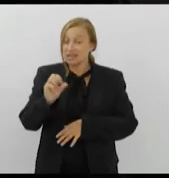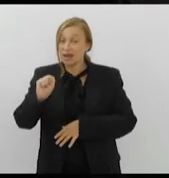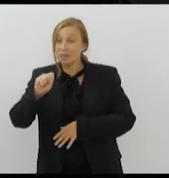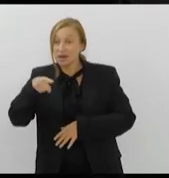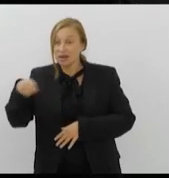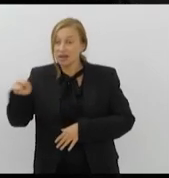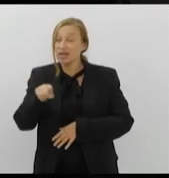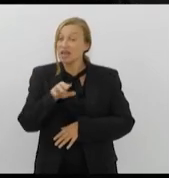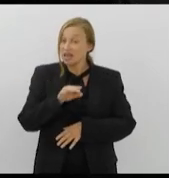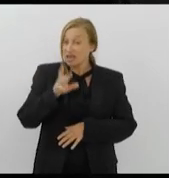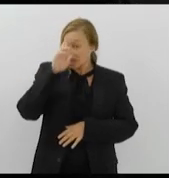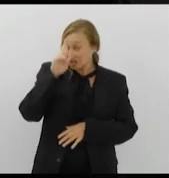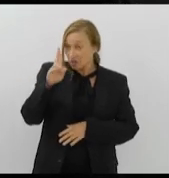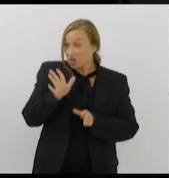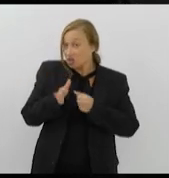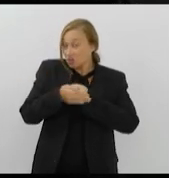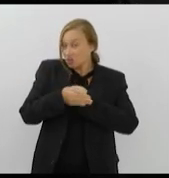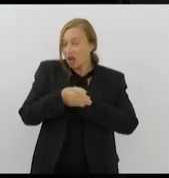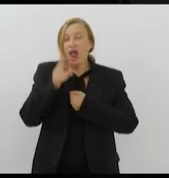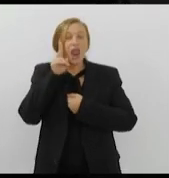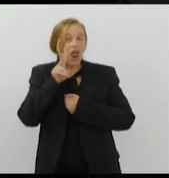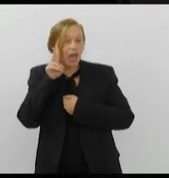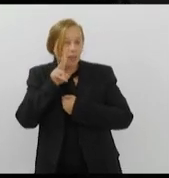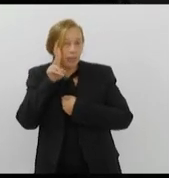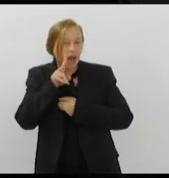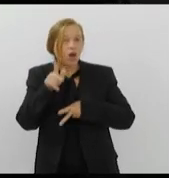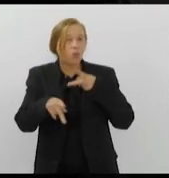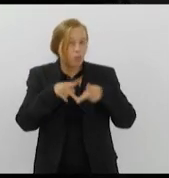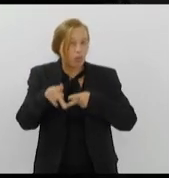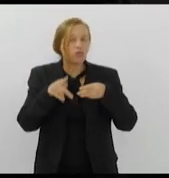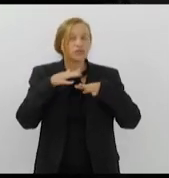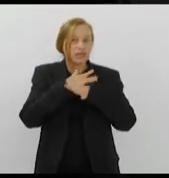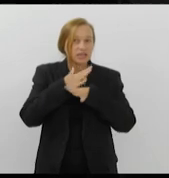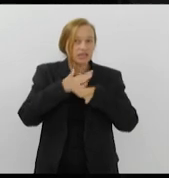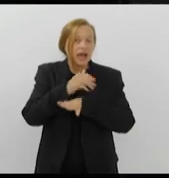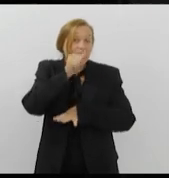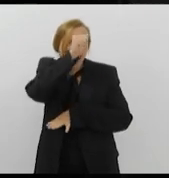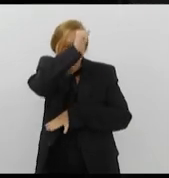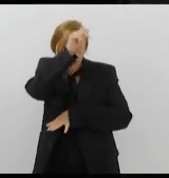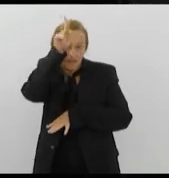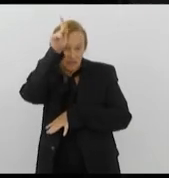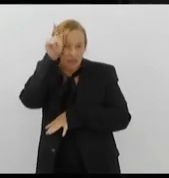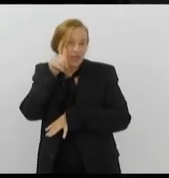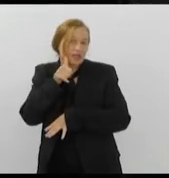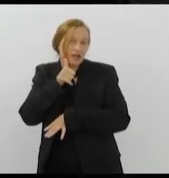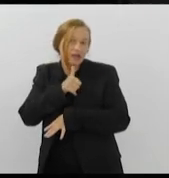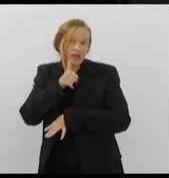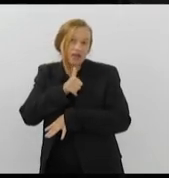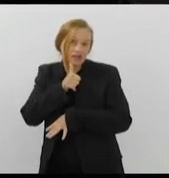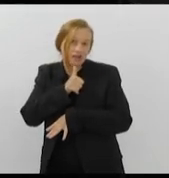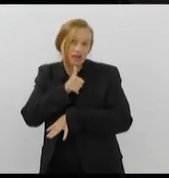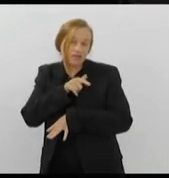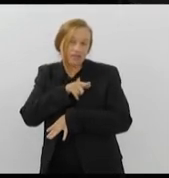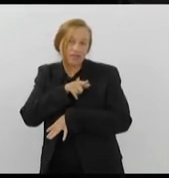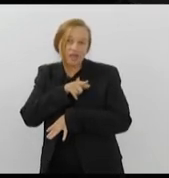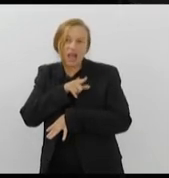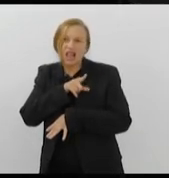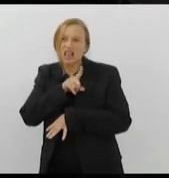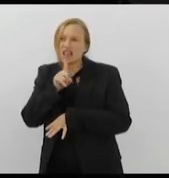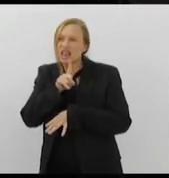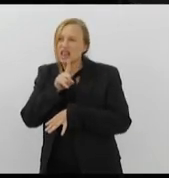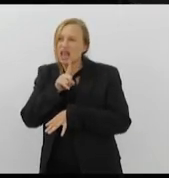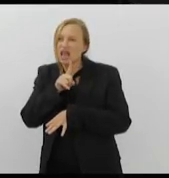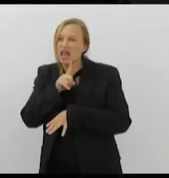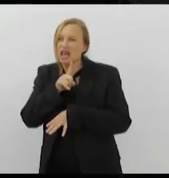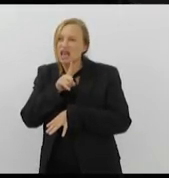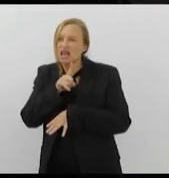vitimizando. E aqui lembrando a população de Quissamã, que a prefeita de Quissamã nada mais é